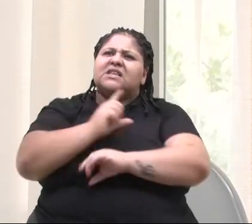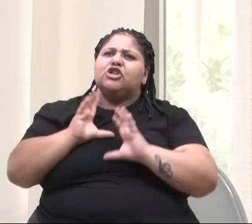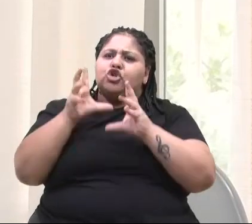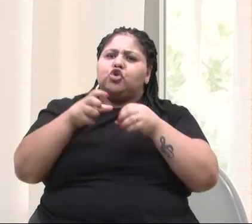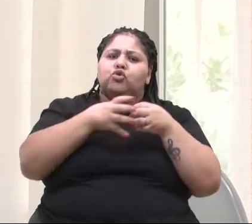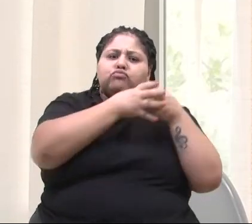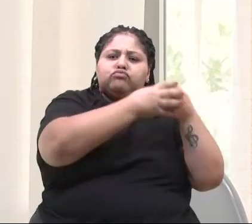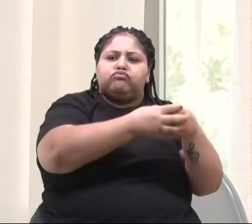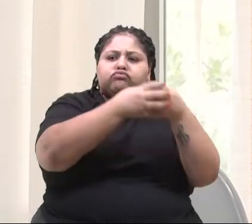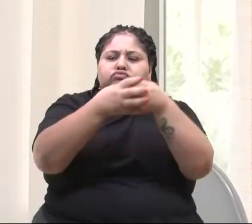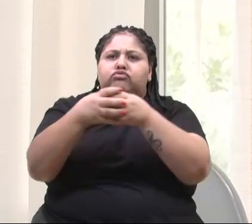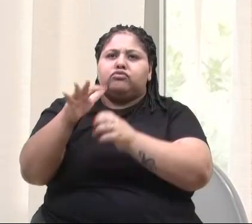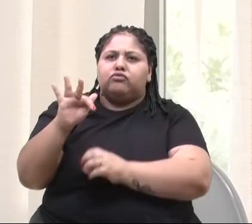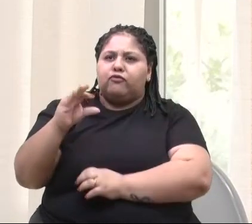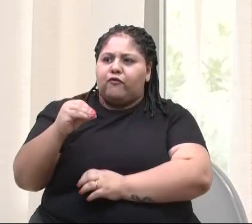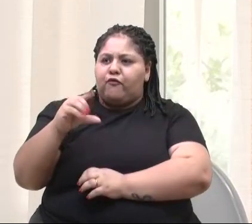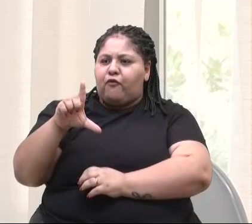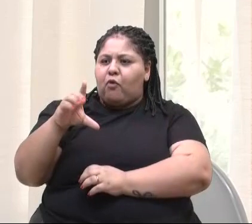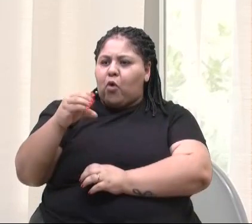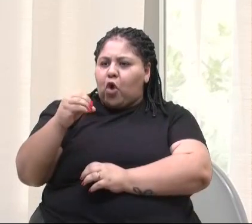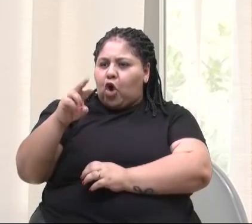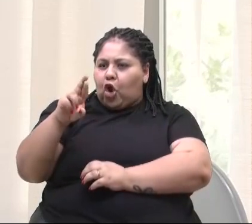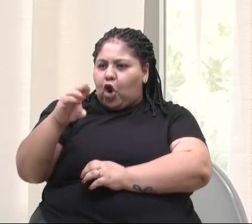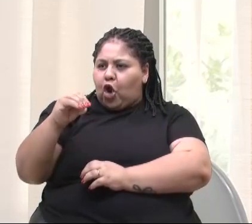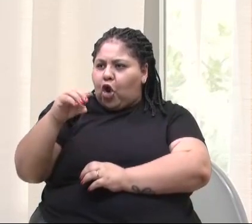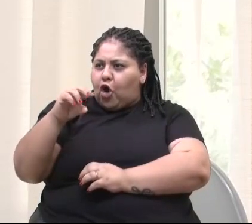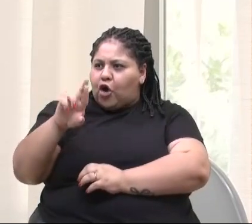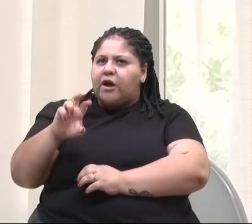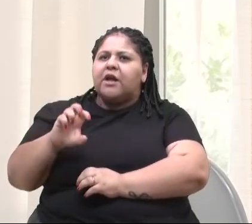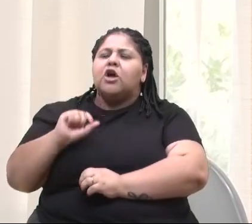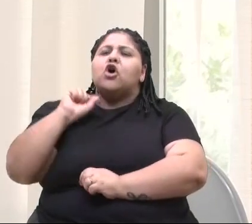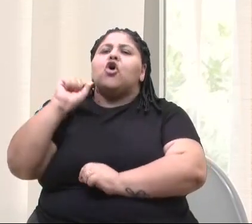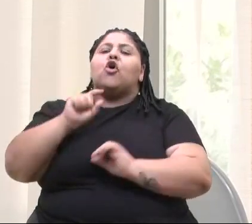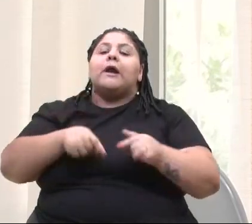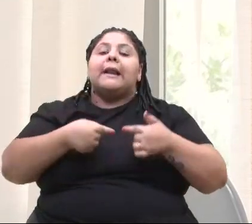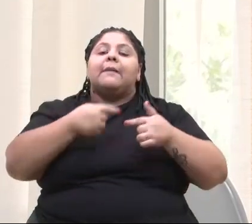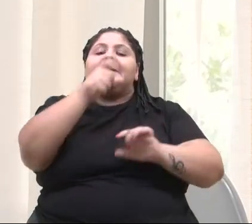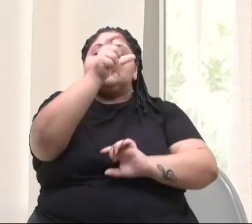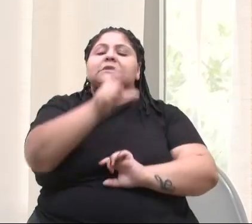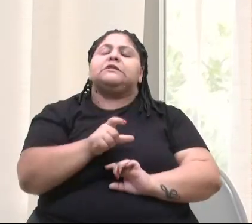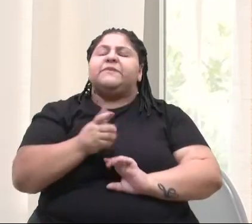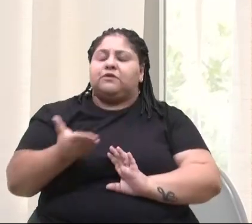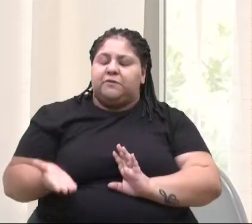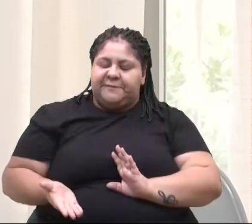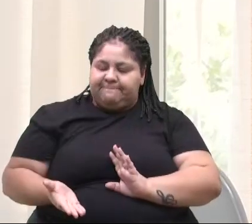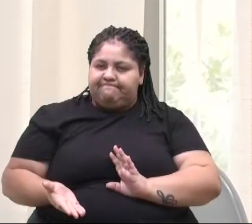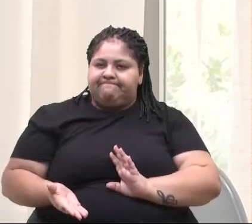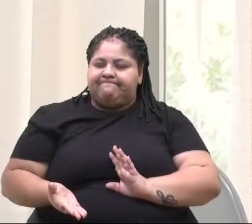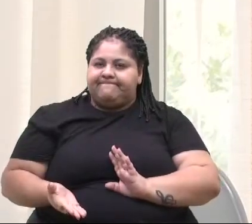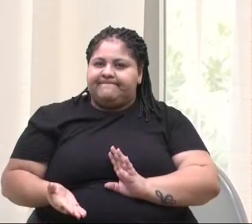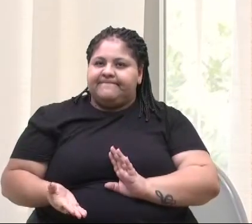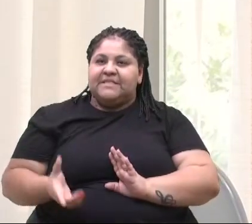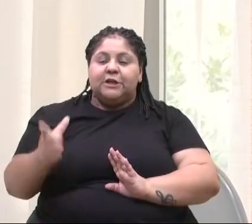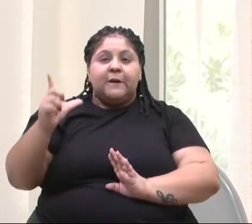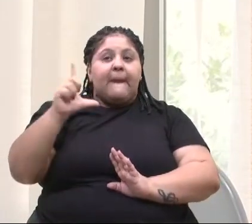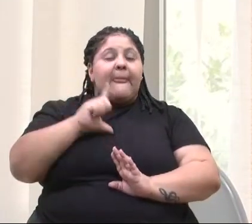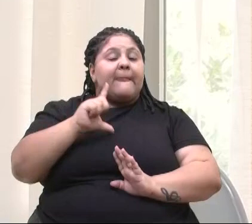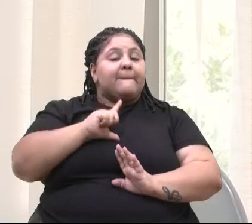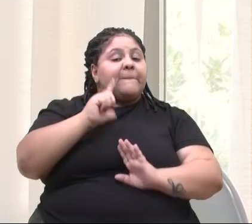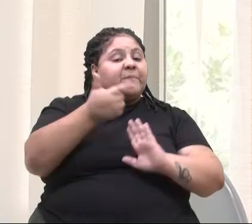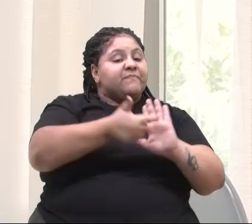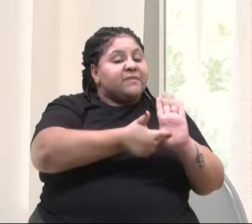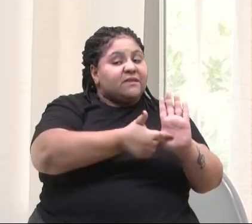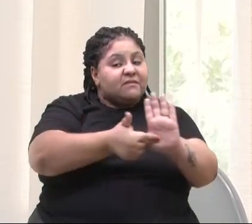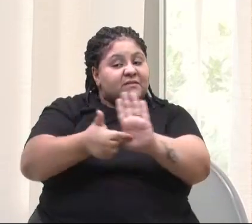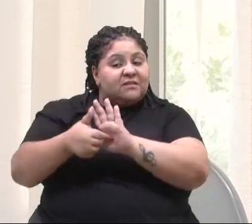grupos folclóricos. Lotaram esse plenário. E qual era a reclamação das pessoas ligadas aos grupos folclóricos? É que eles têm que se apresentar, às